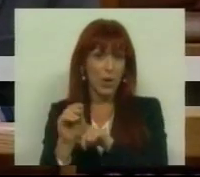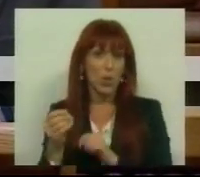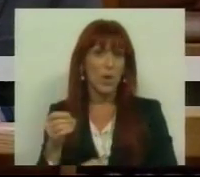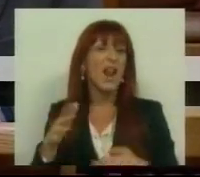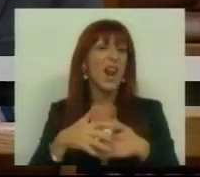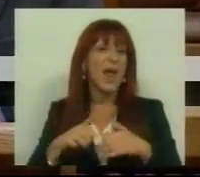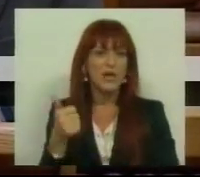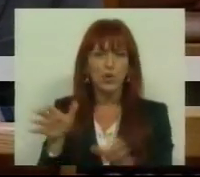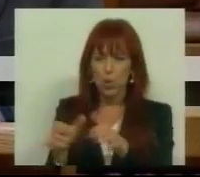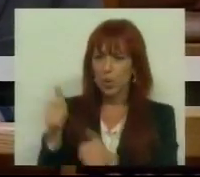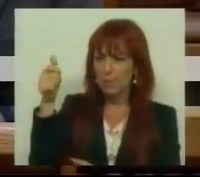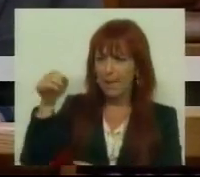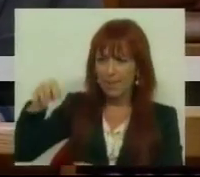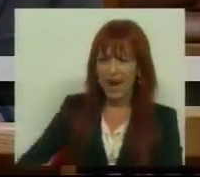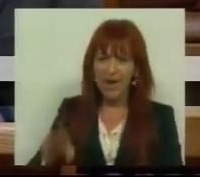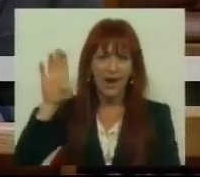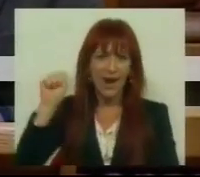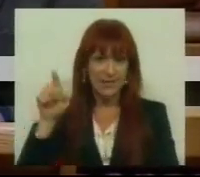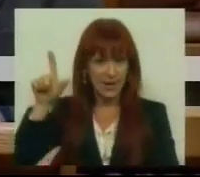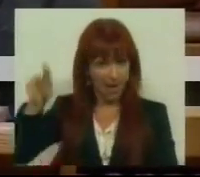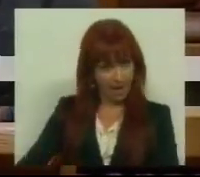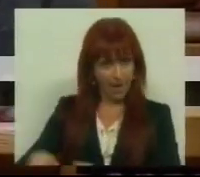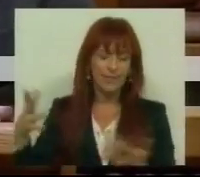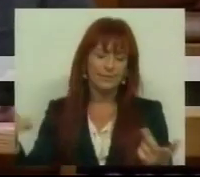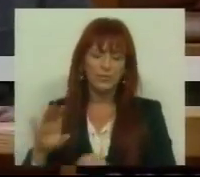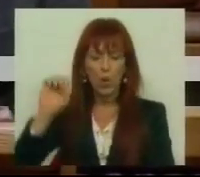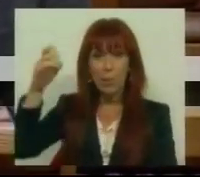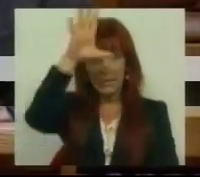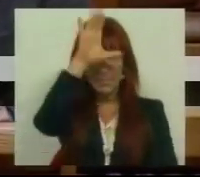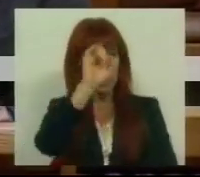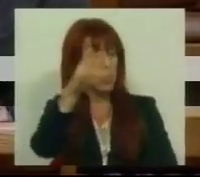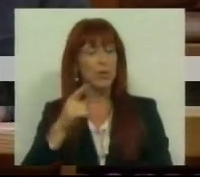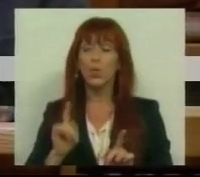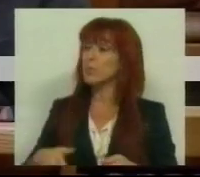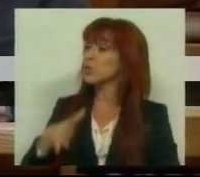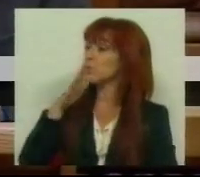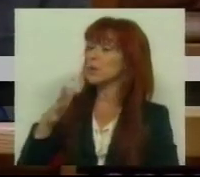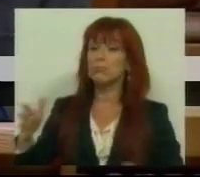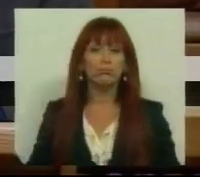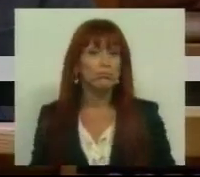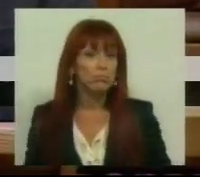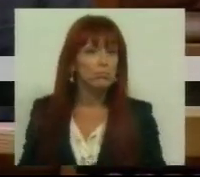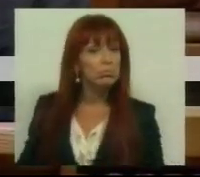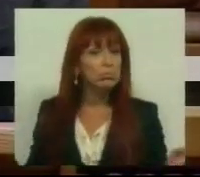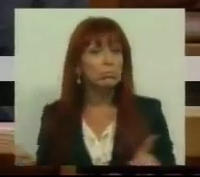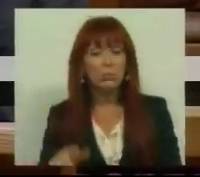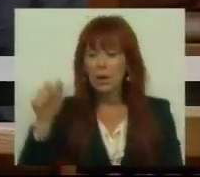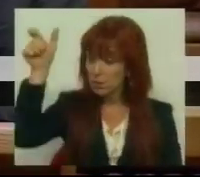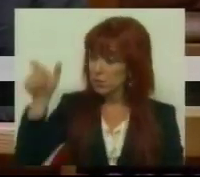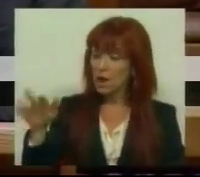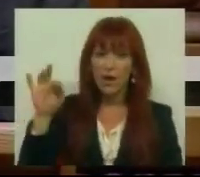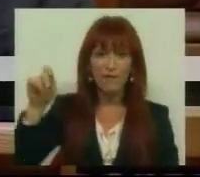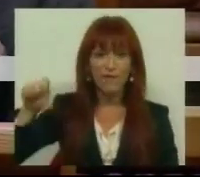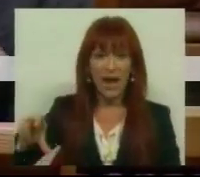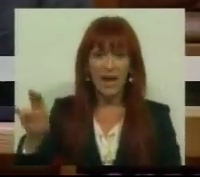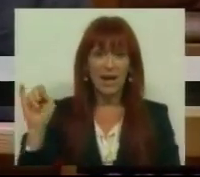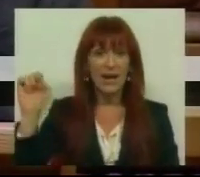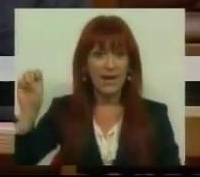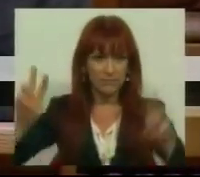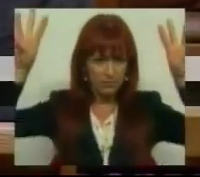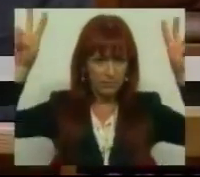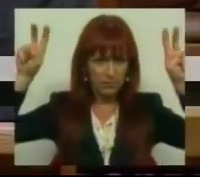grupo BPN-SLN. O Primeiro-Ministro começou por dizer que Franklin Alves, e